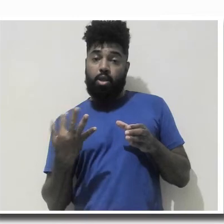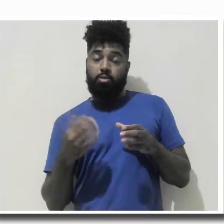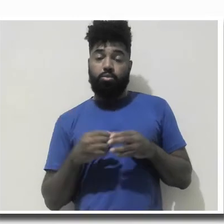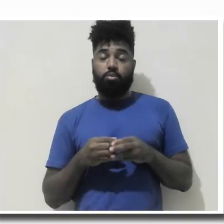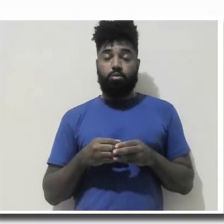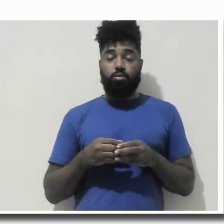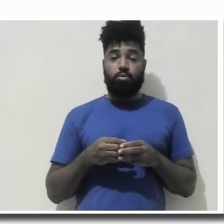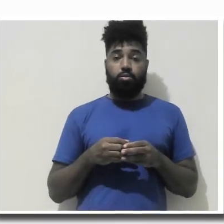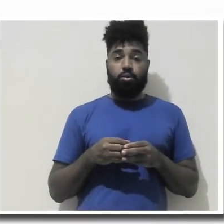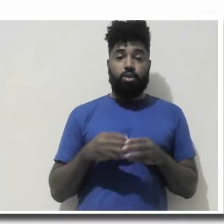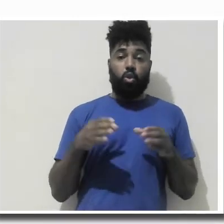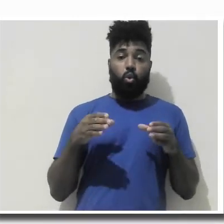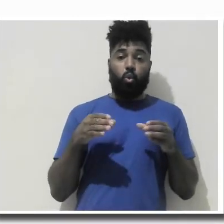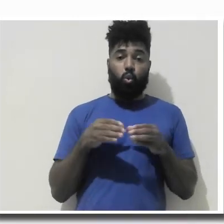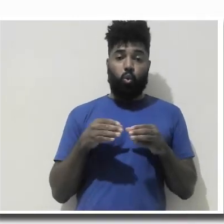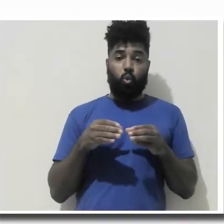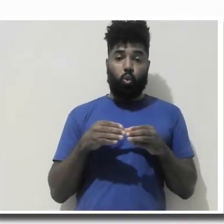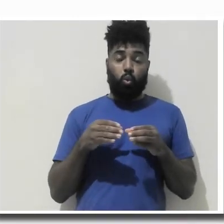e